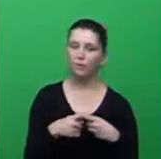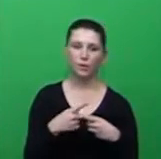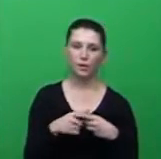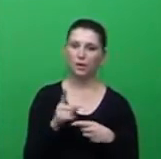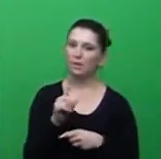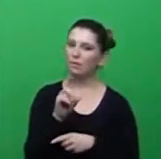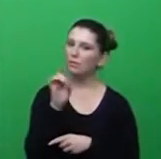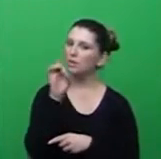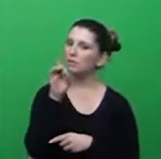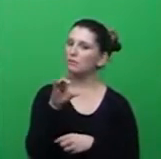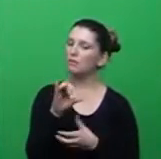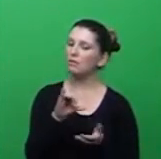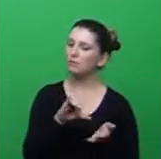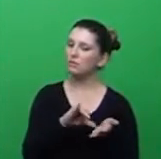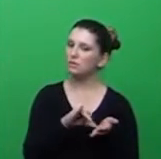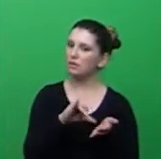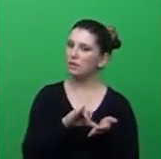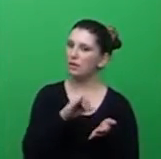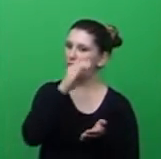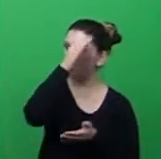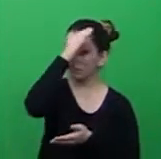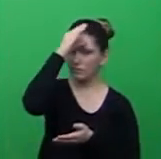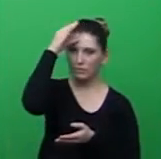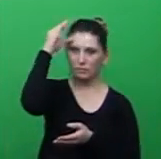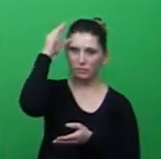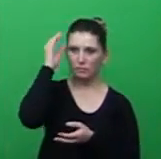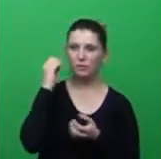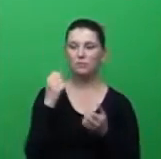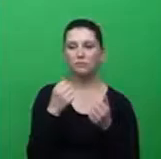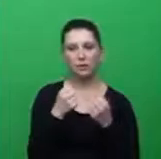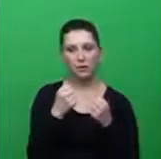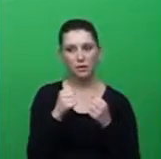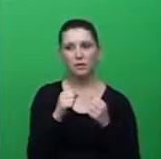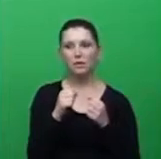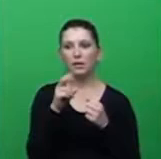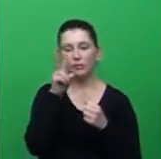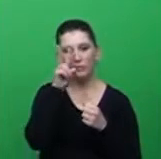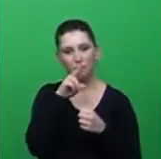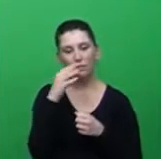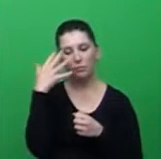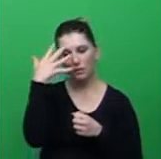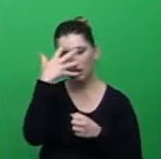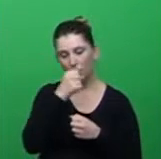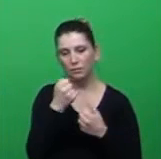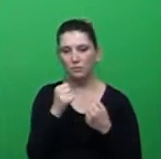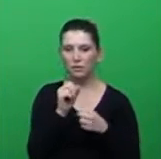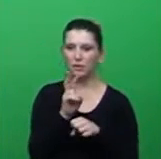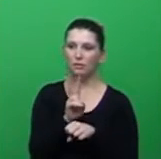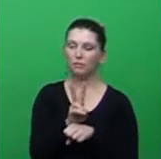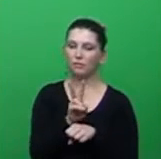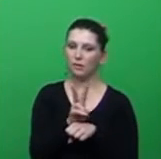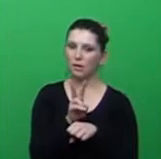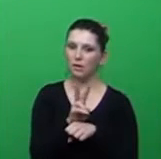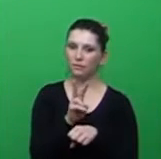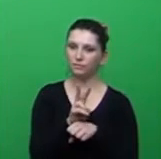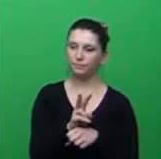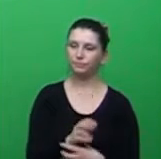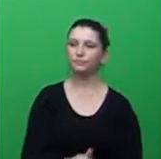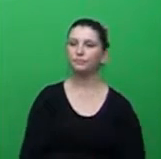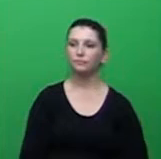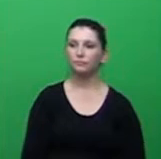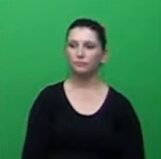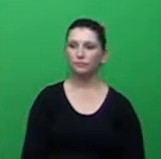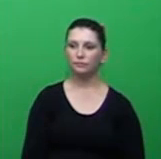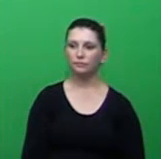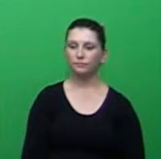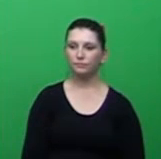obrigação do poder público mantê-la clean, manter limpa, manter com um visual legal. Também tem a parte dos lojistas. Então, acho que na próxima etapa,